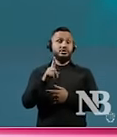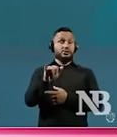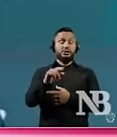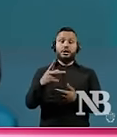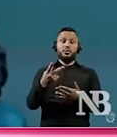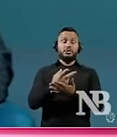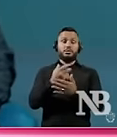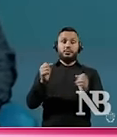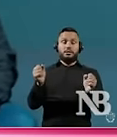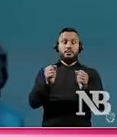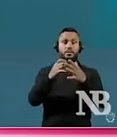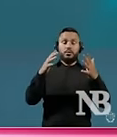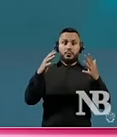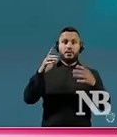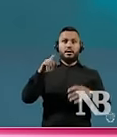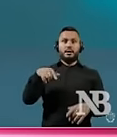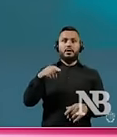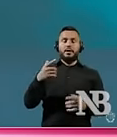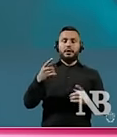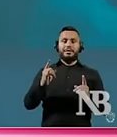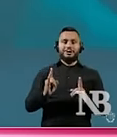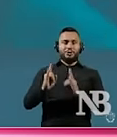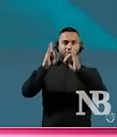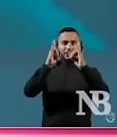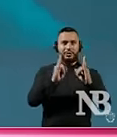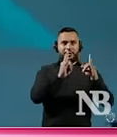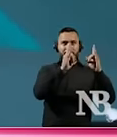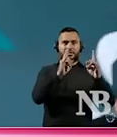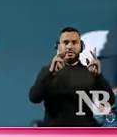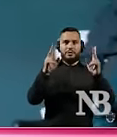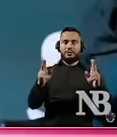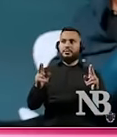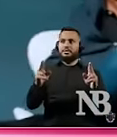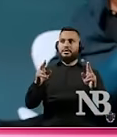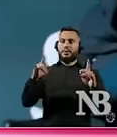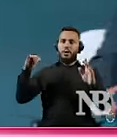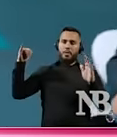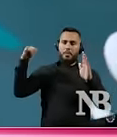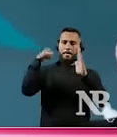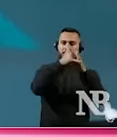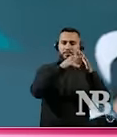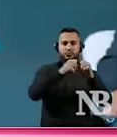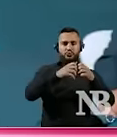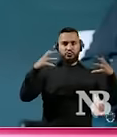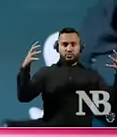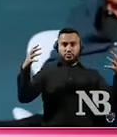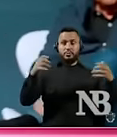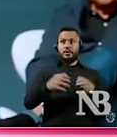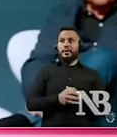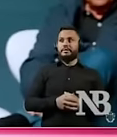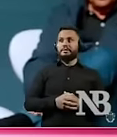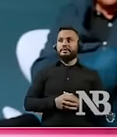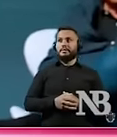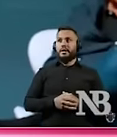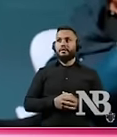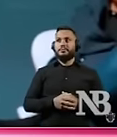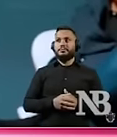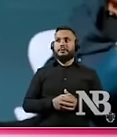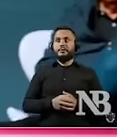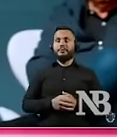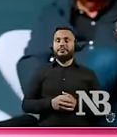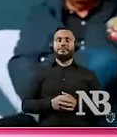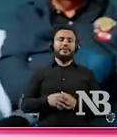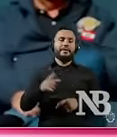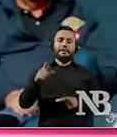seja, foi o ataque às Torres Gêmeas. Este homem, oh perdão, 11 de setembro, é porque nos Estados Unidos é 9-11,